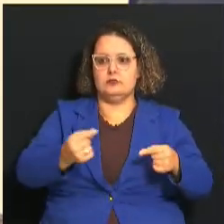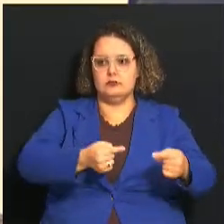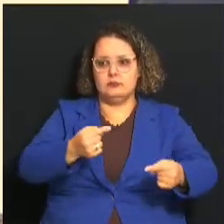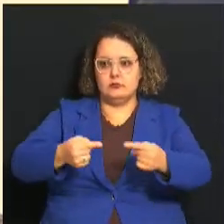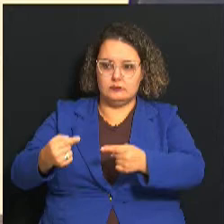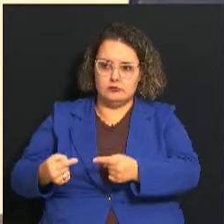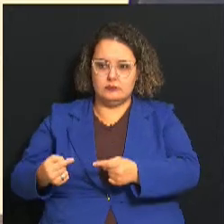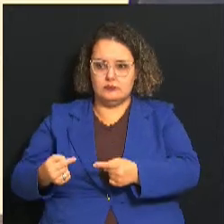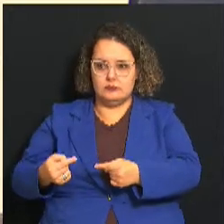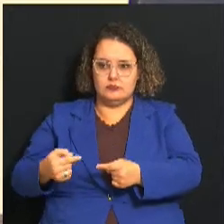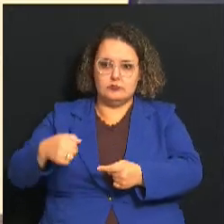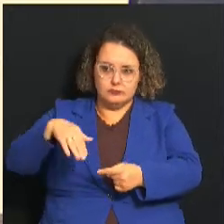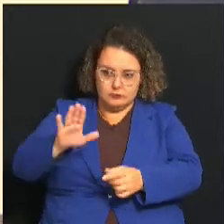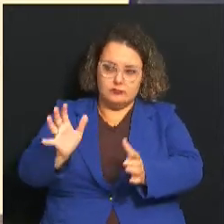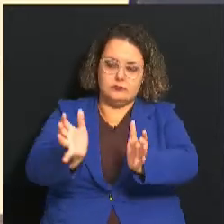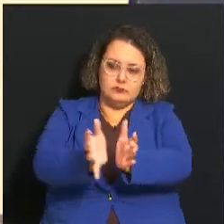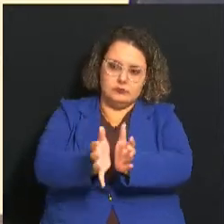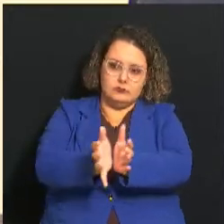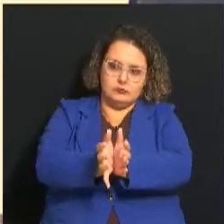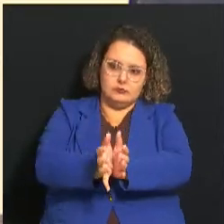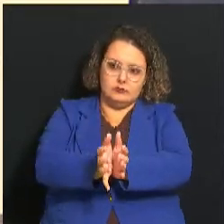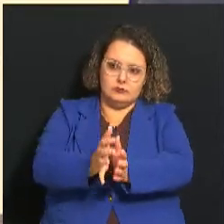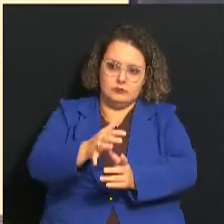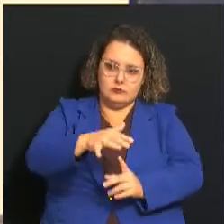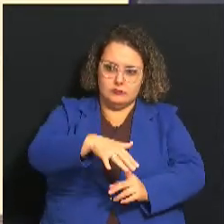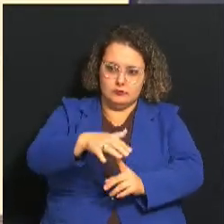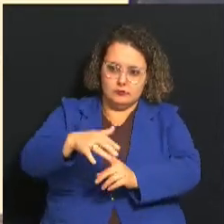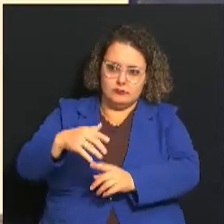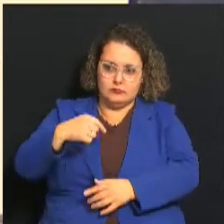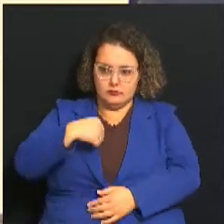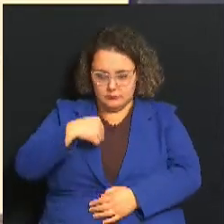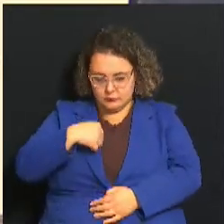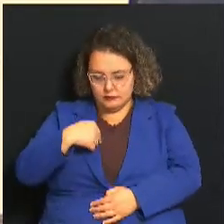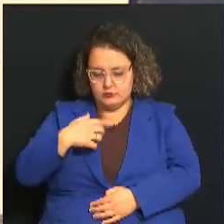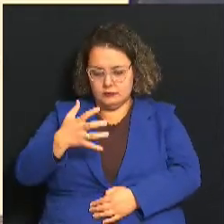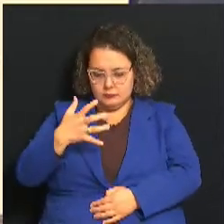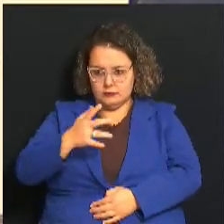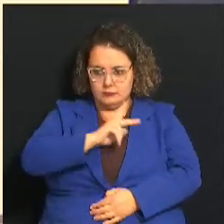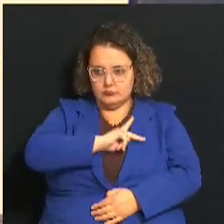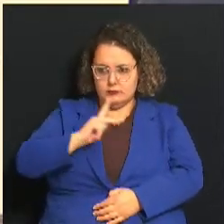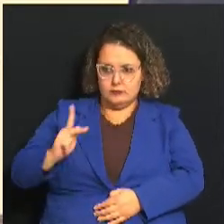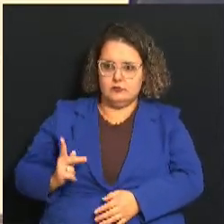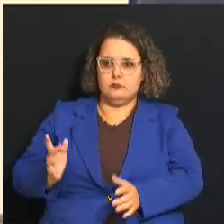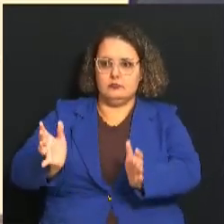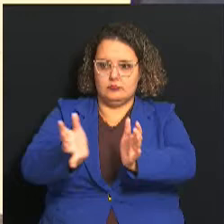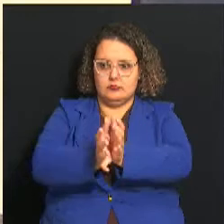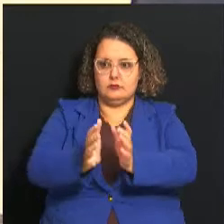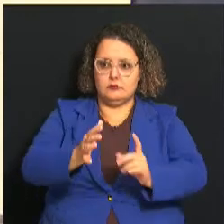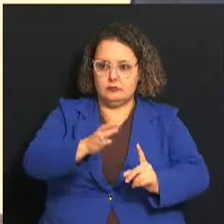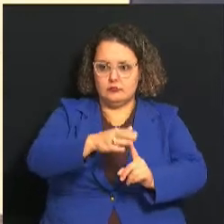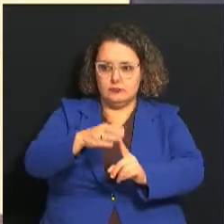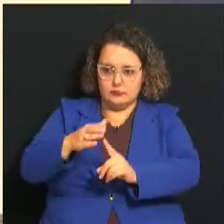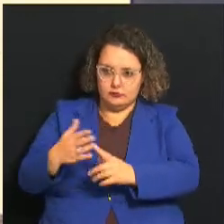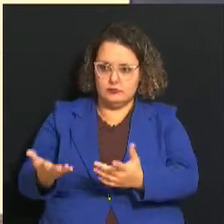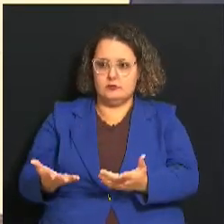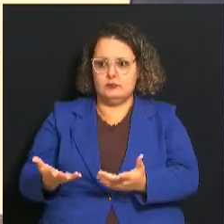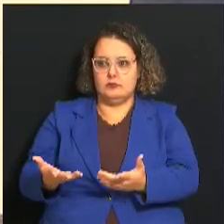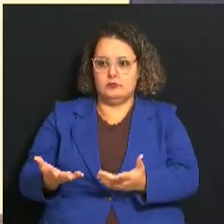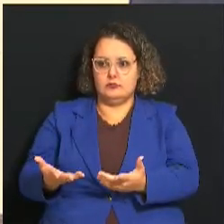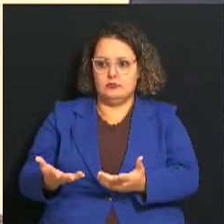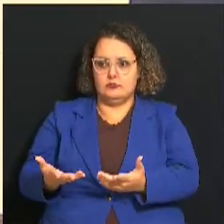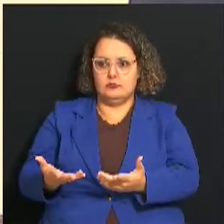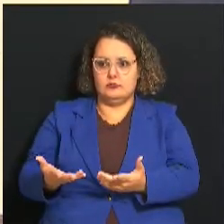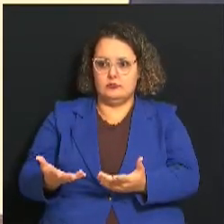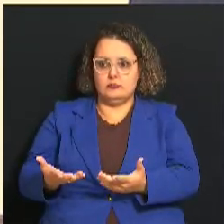além até da Comissão de Meio Ambiente. Obviamente, eu pretendo, como presidente da Comissão de Meio Ambiente, me abastecer, né,